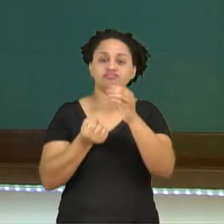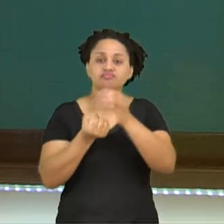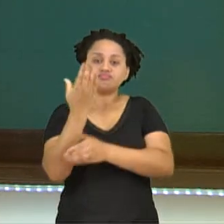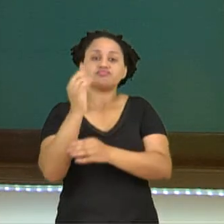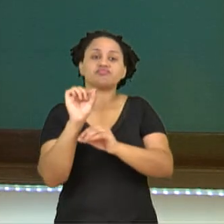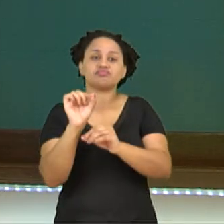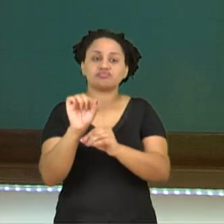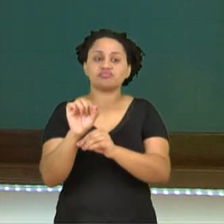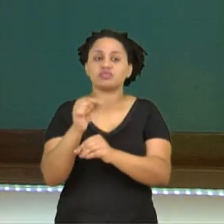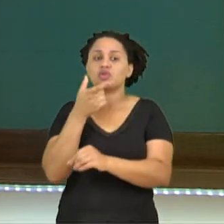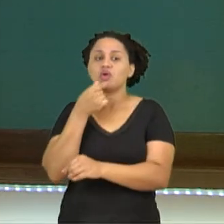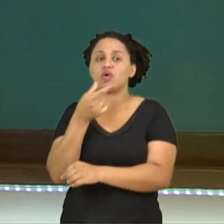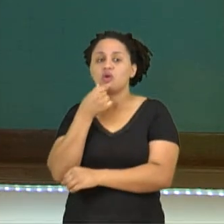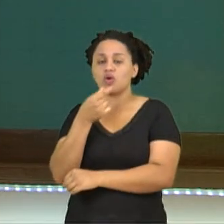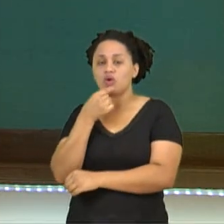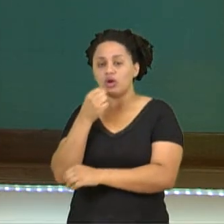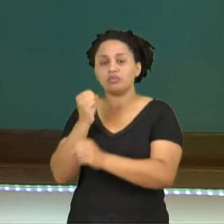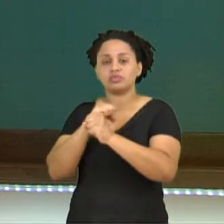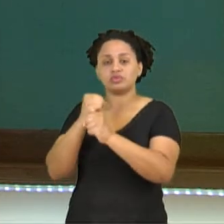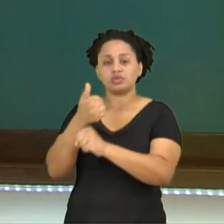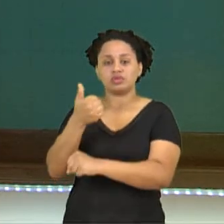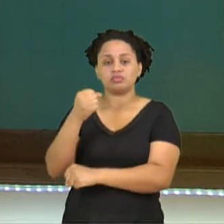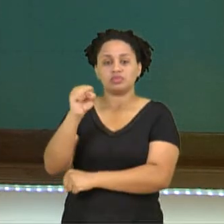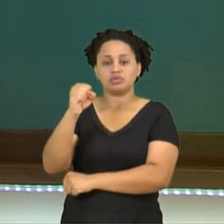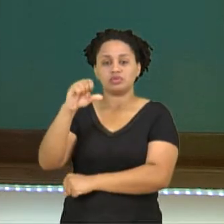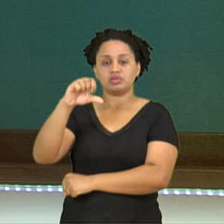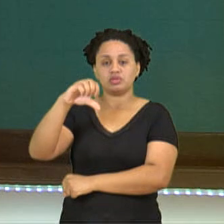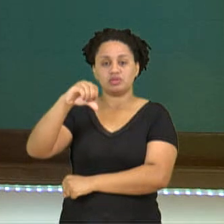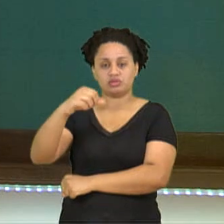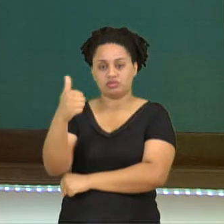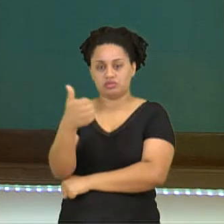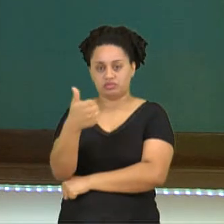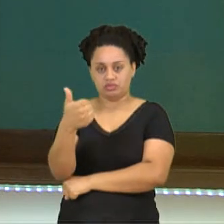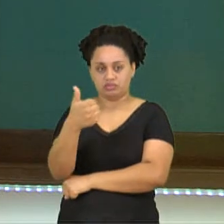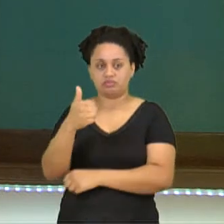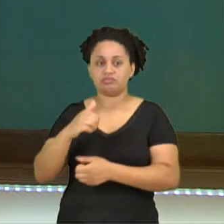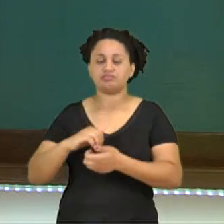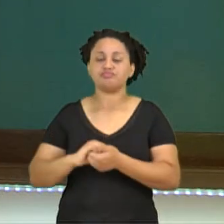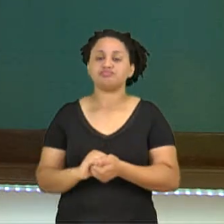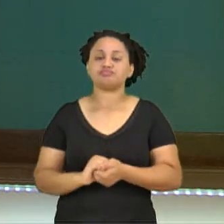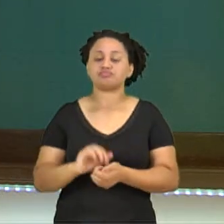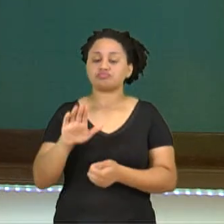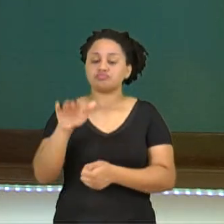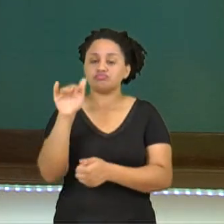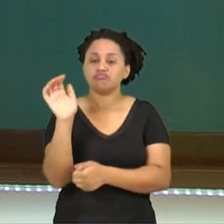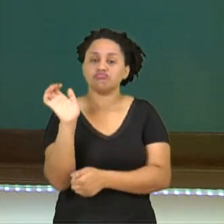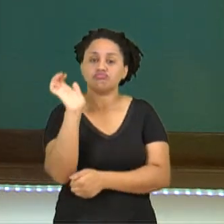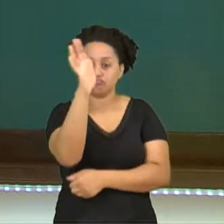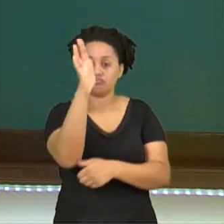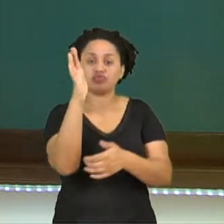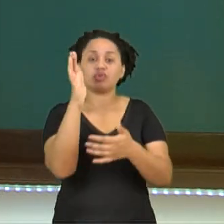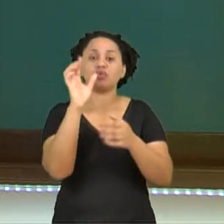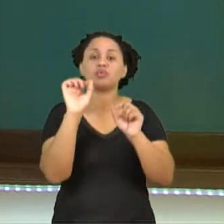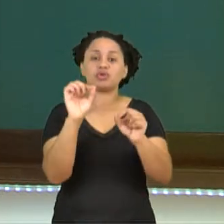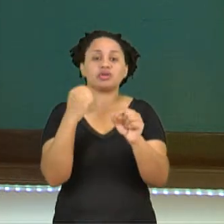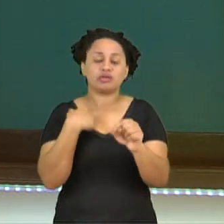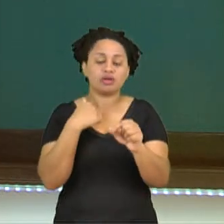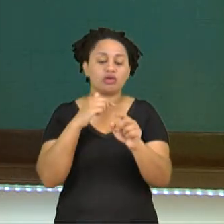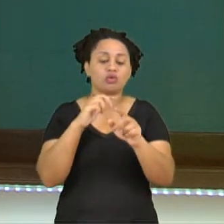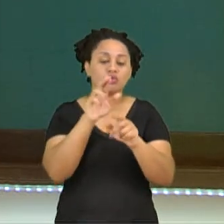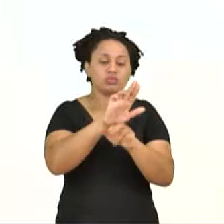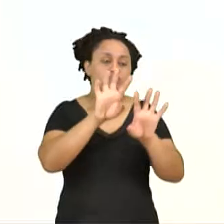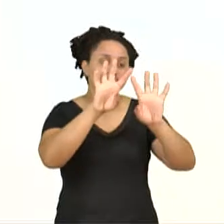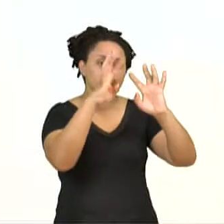James Naismith em 1891, que é o basquetebol, através lá dos